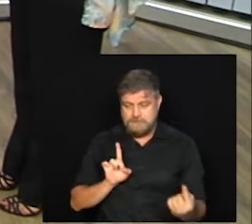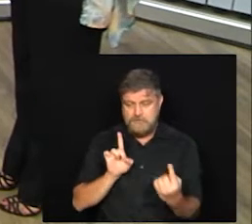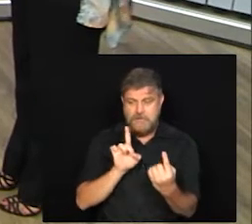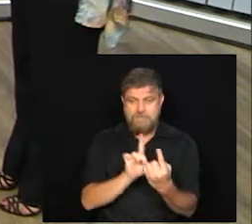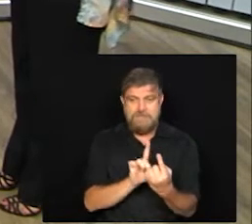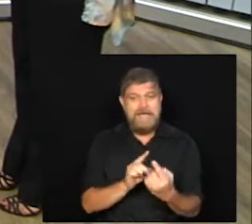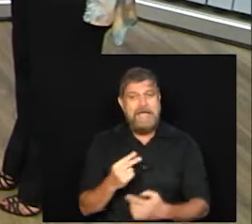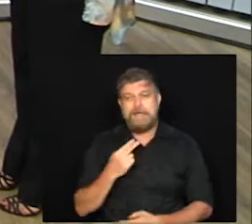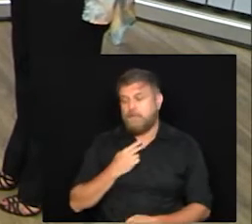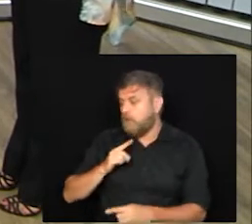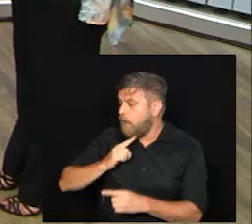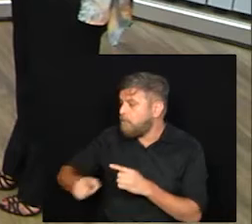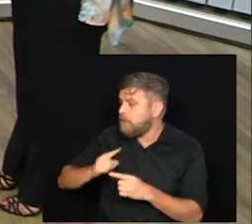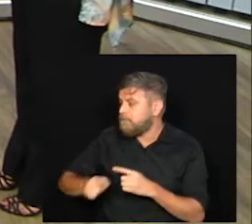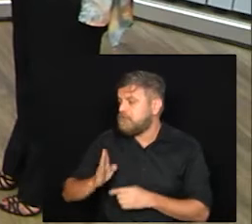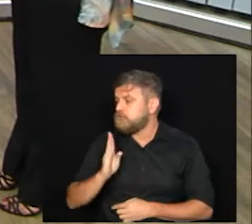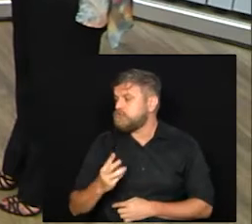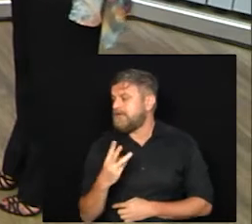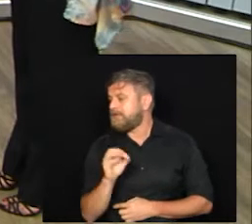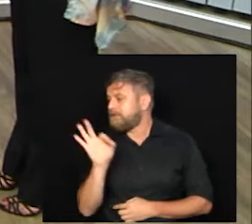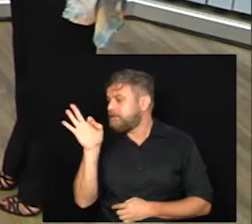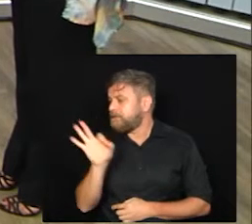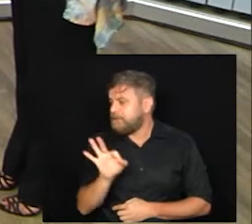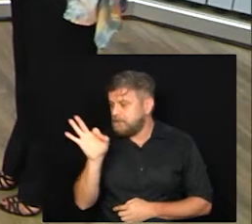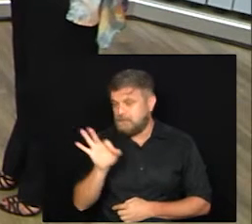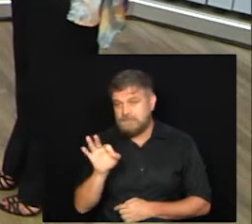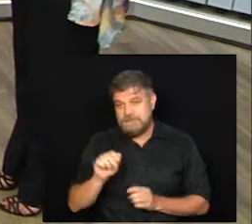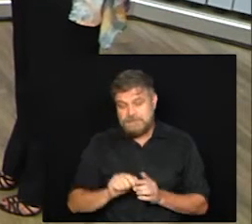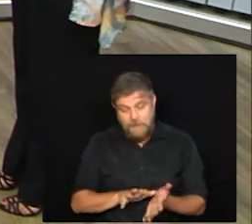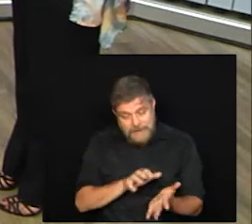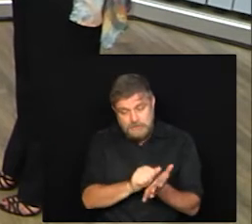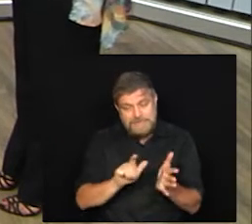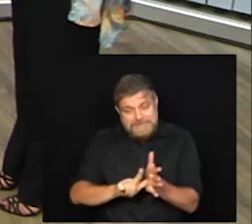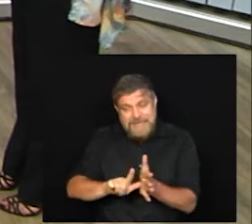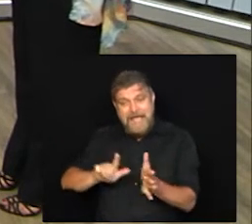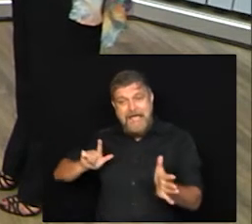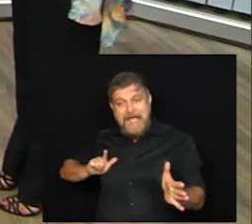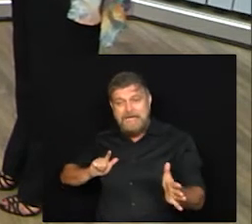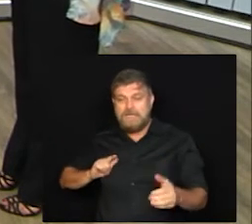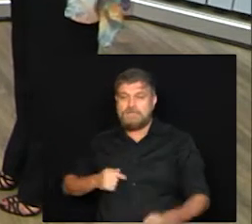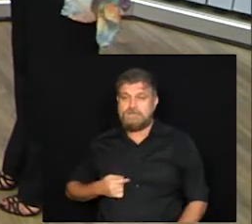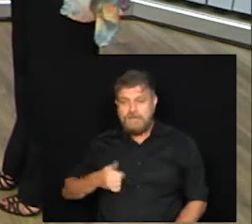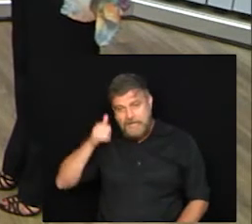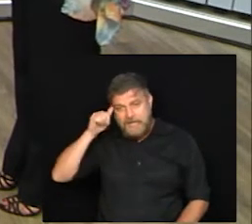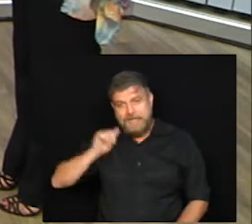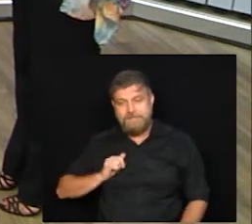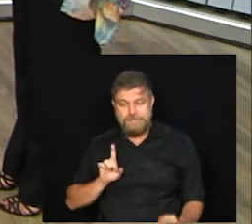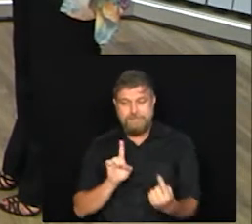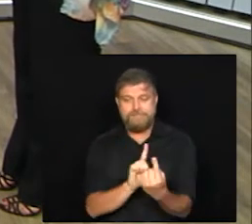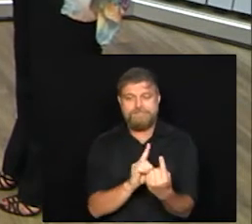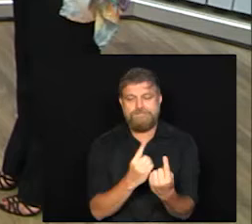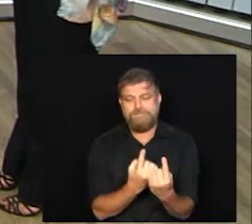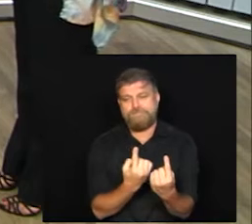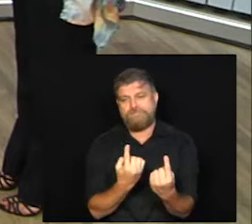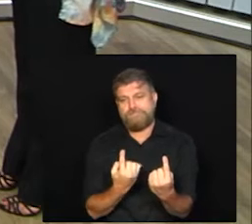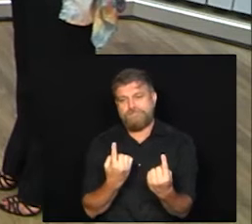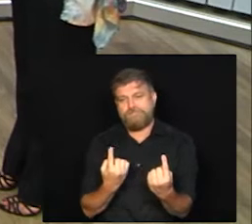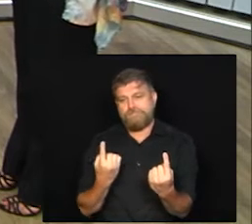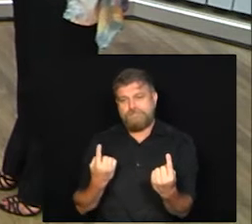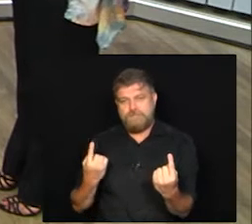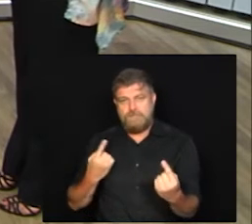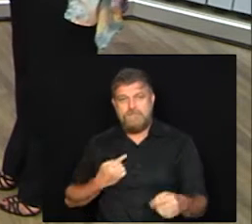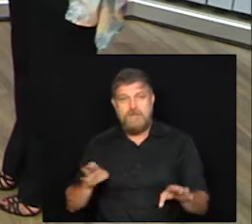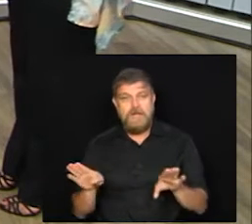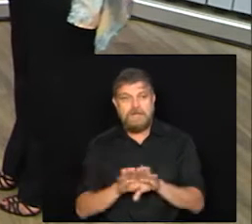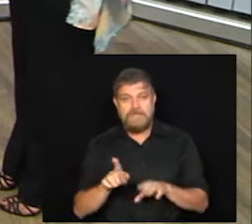fale não pode entrar, porque a gente já tem aí o número de pessoas limite dentro de cada gabinete. E, por fim, nós teremos